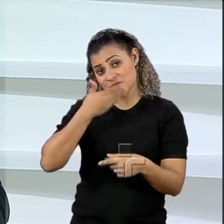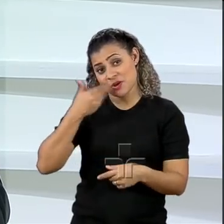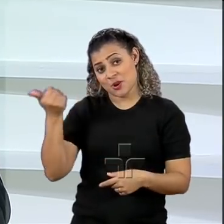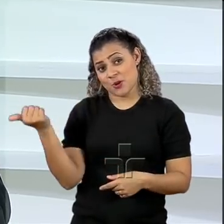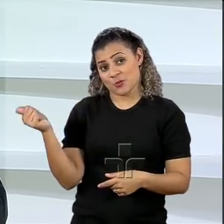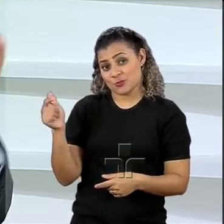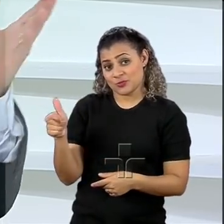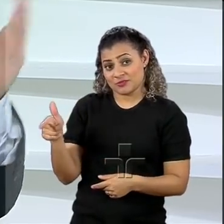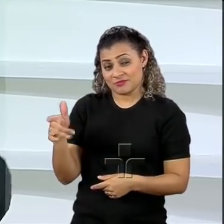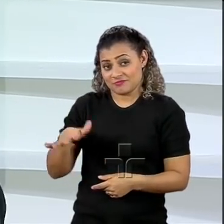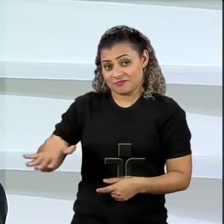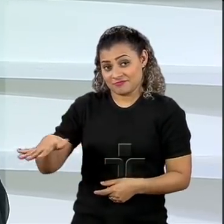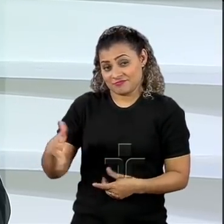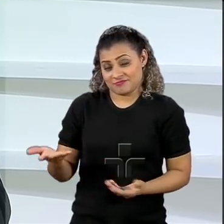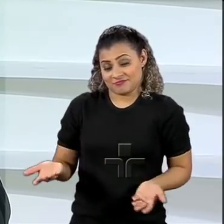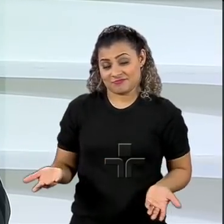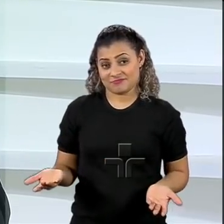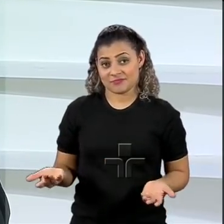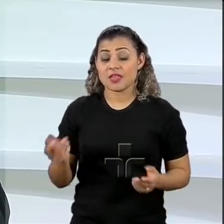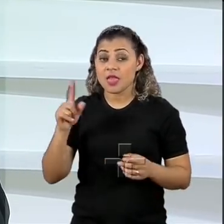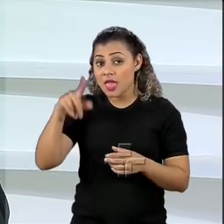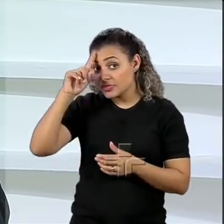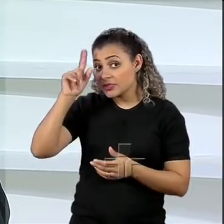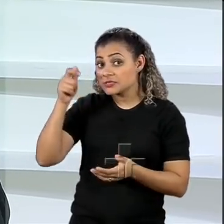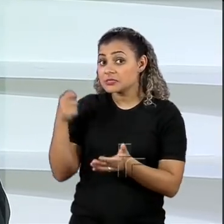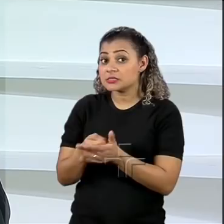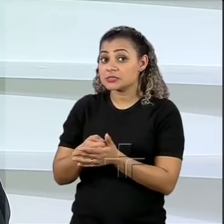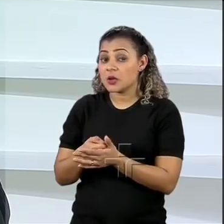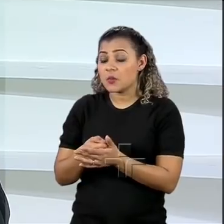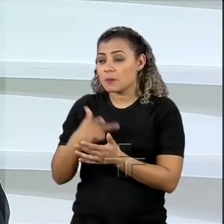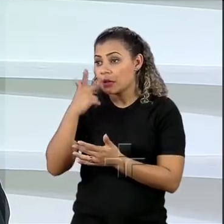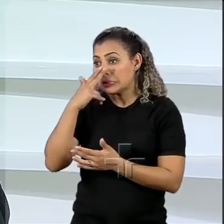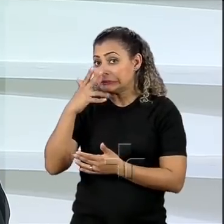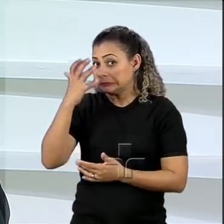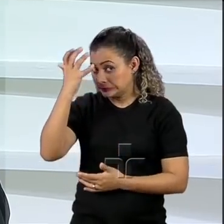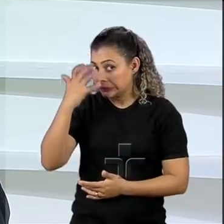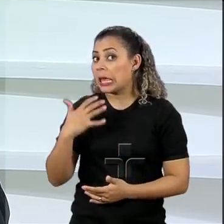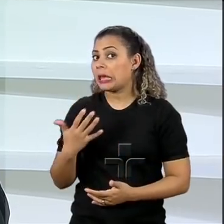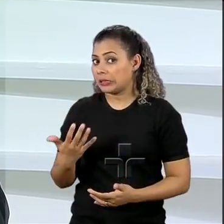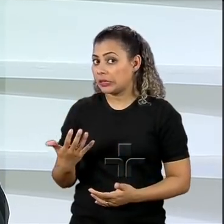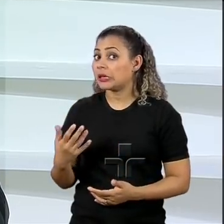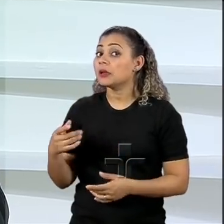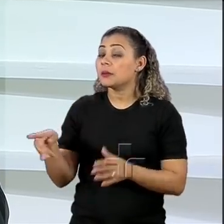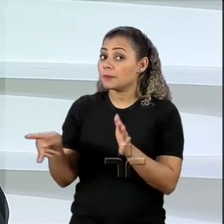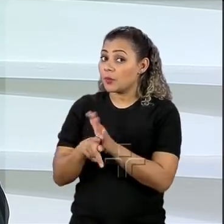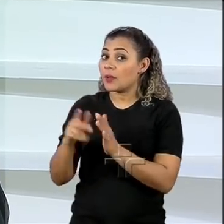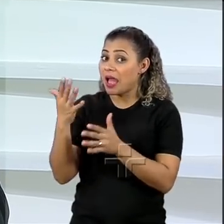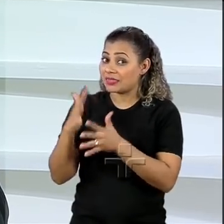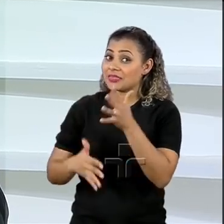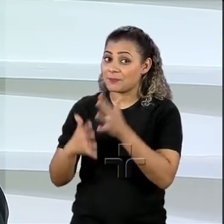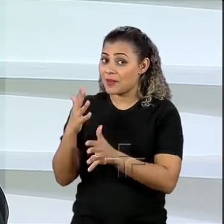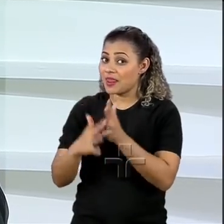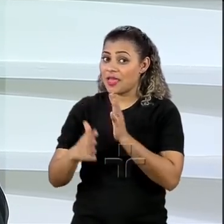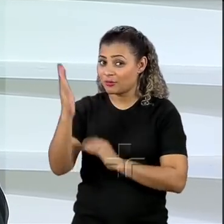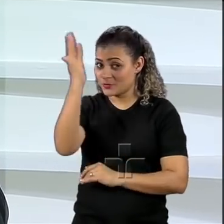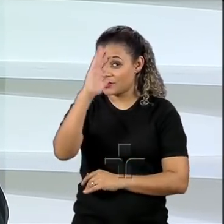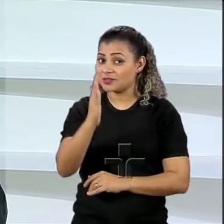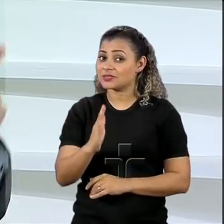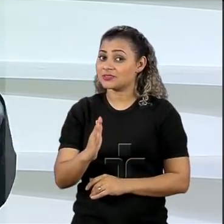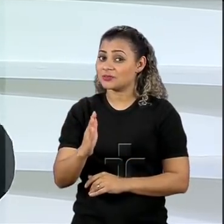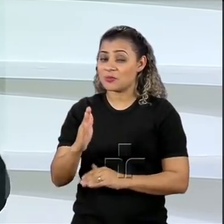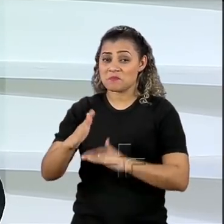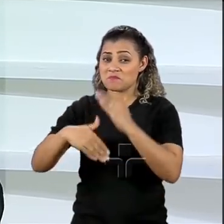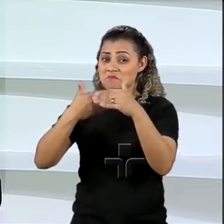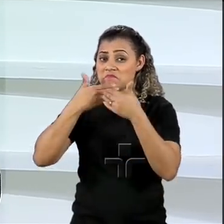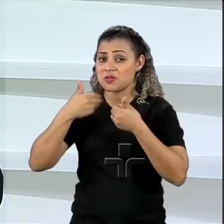assunto, mas são decisões que têm mais agravado a situação do sistema político brasileiro do que contribuído para a sua melhoria.